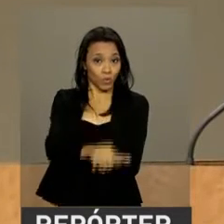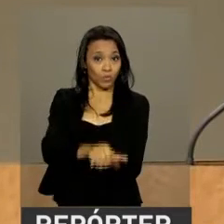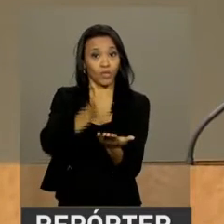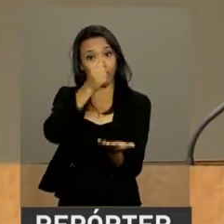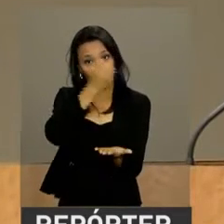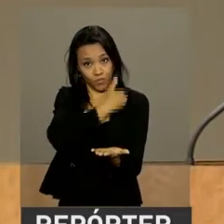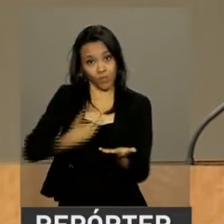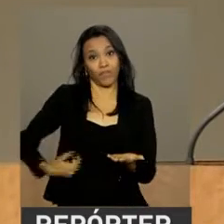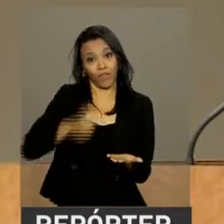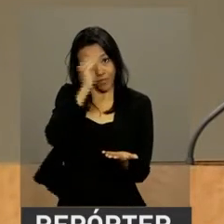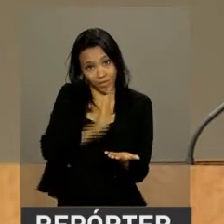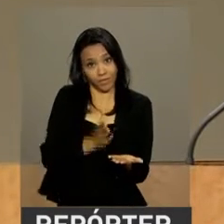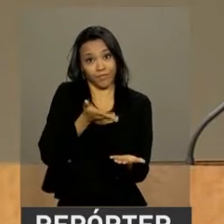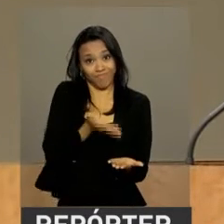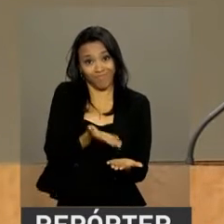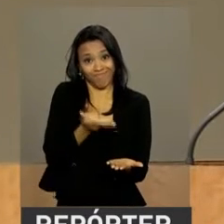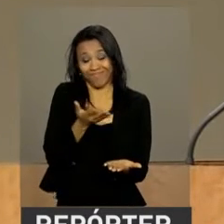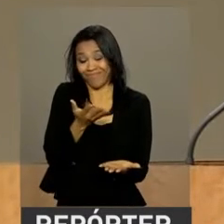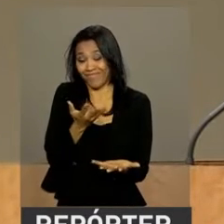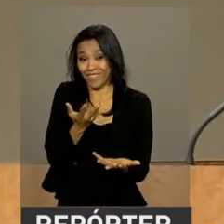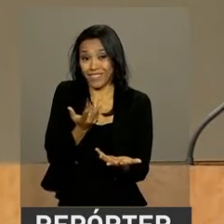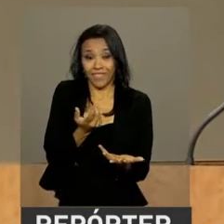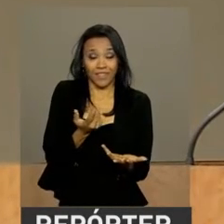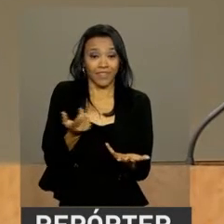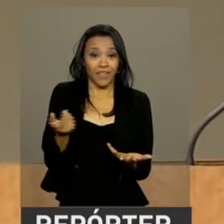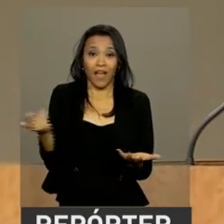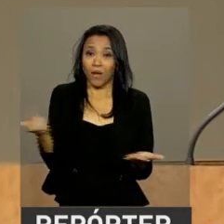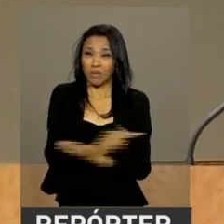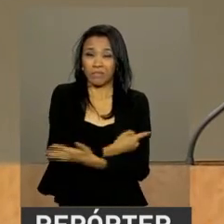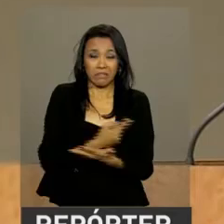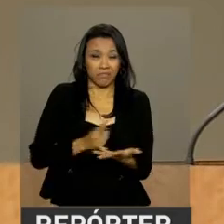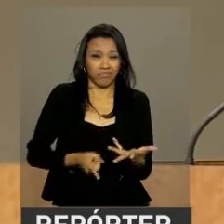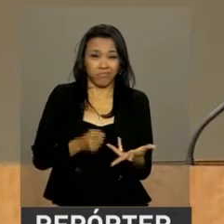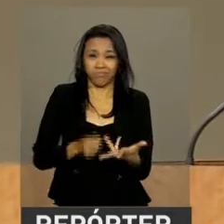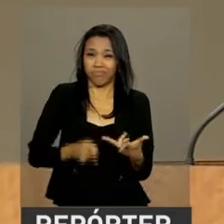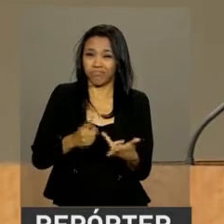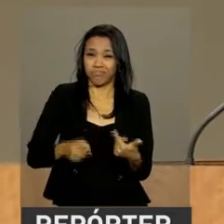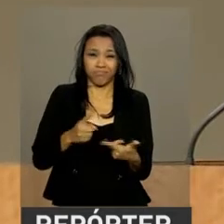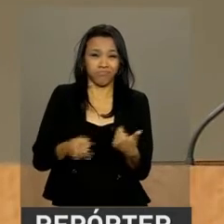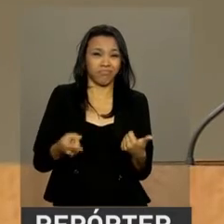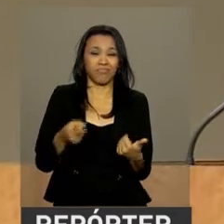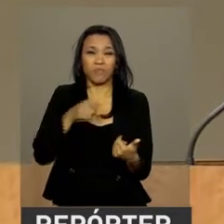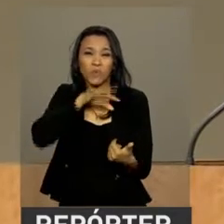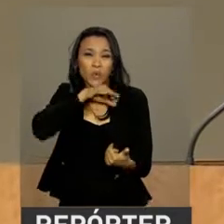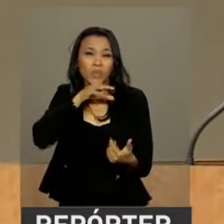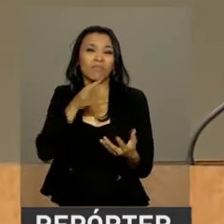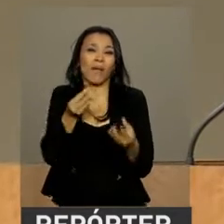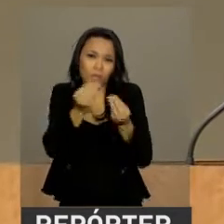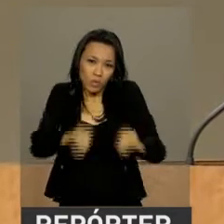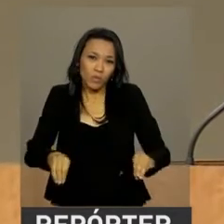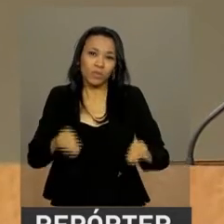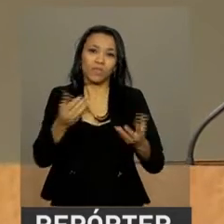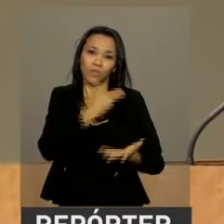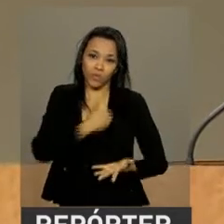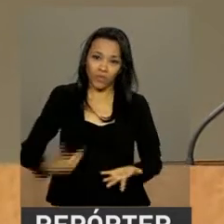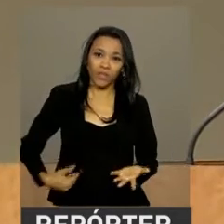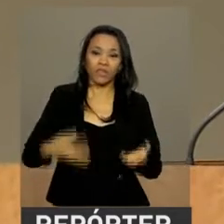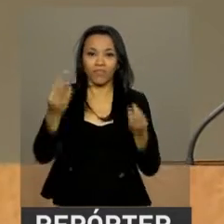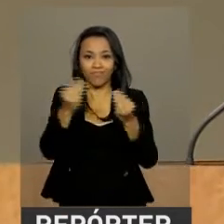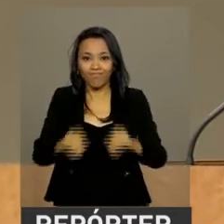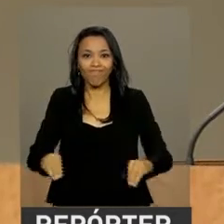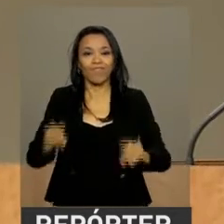governo. Uma situação que afetou o governo, afetou o povo